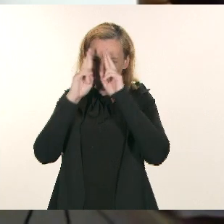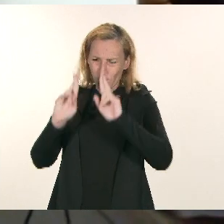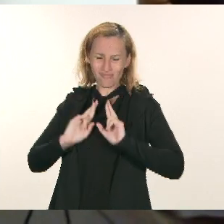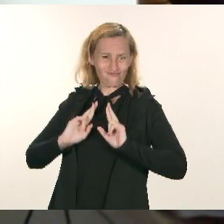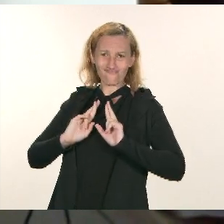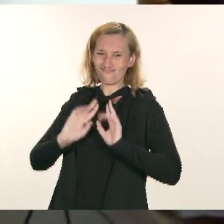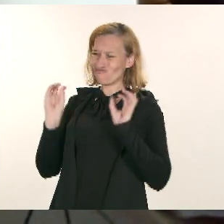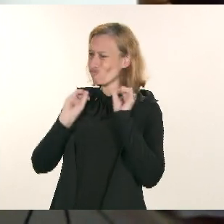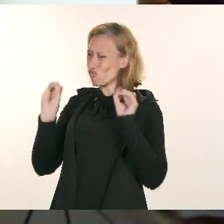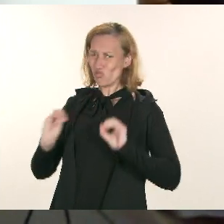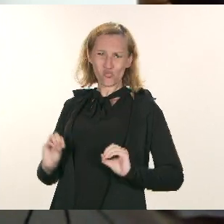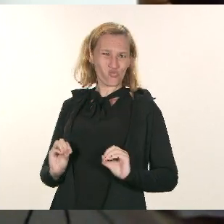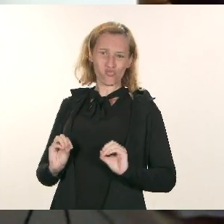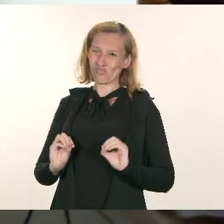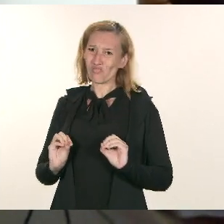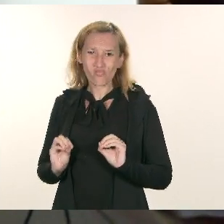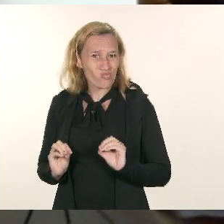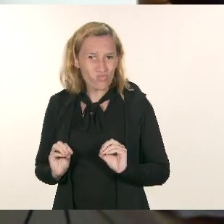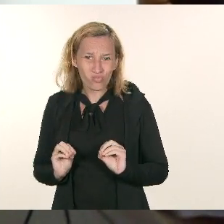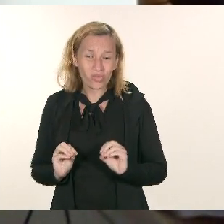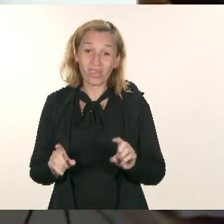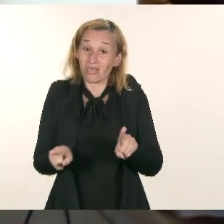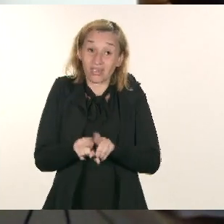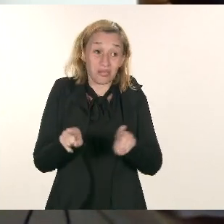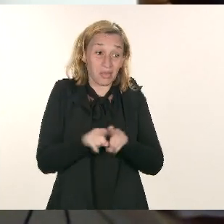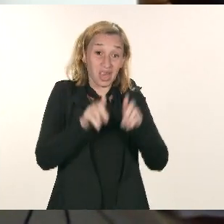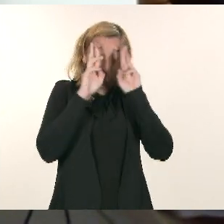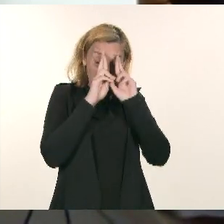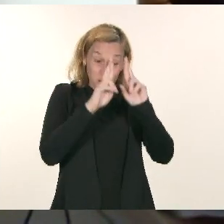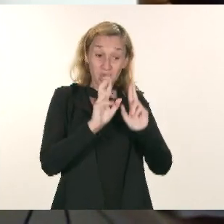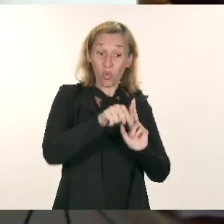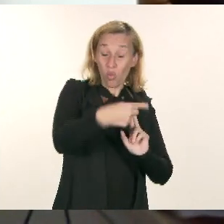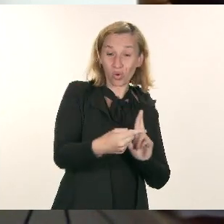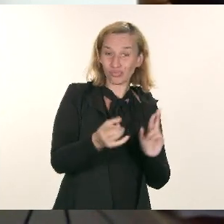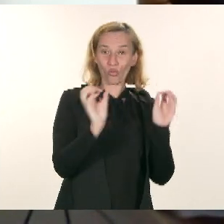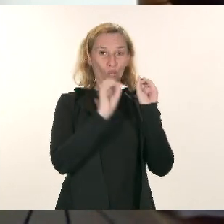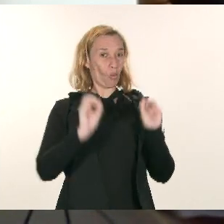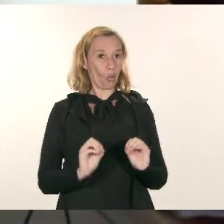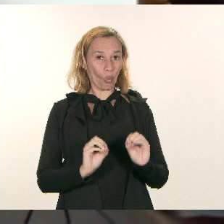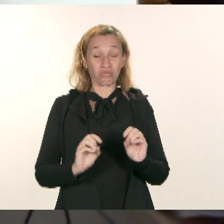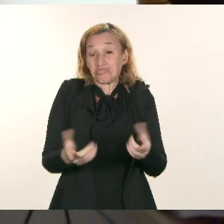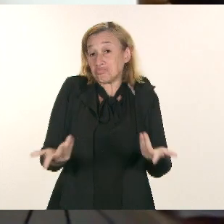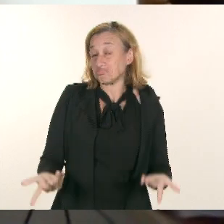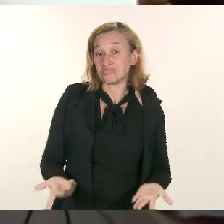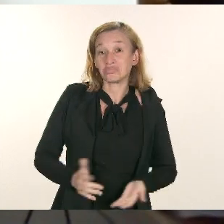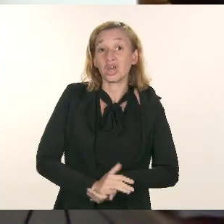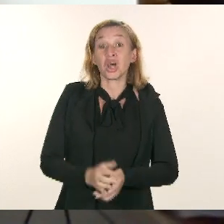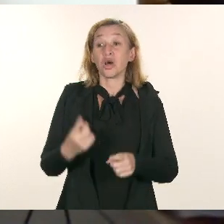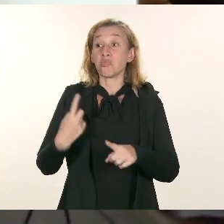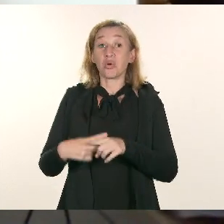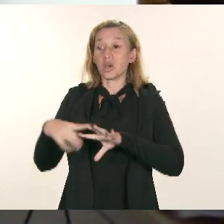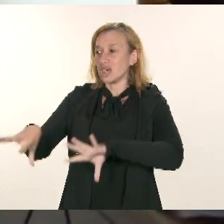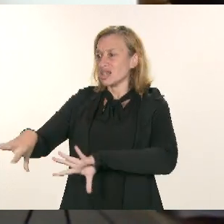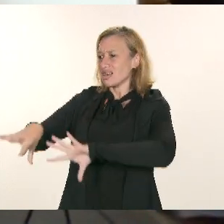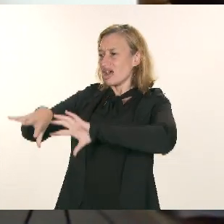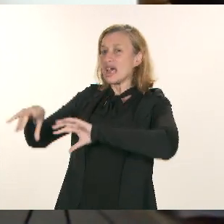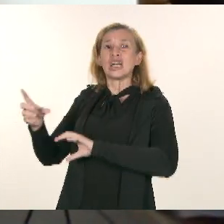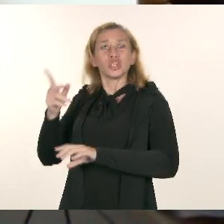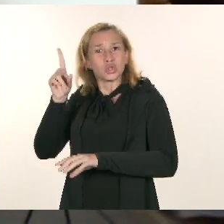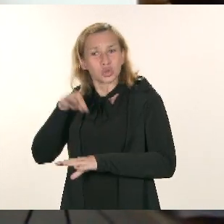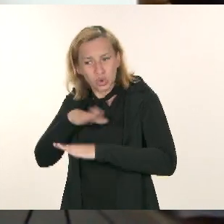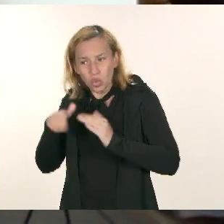mesmo e não respeitando o seu semelhante. Porque se cada um que vai lá